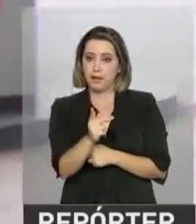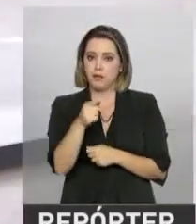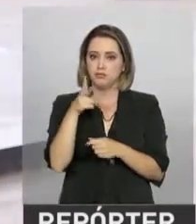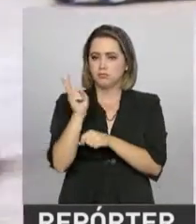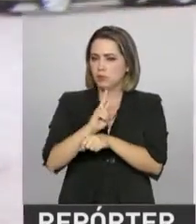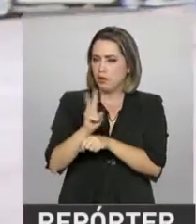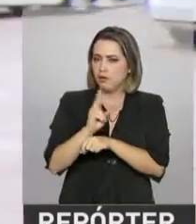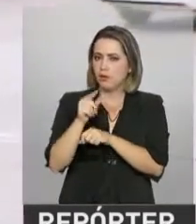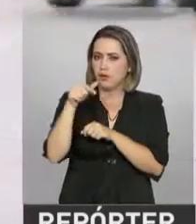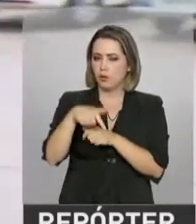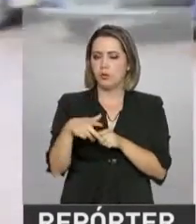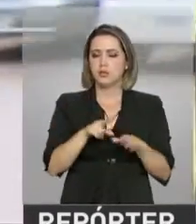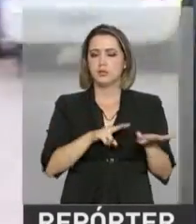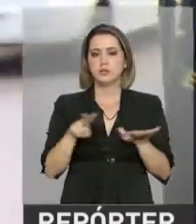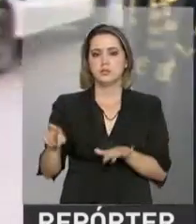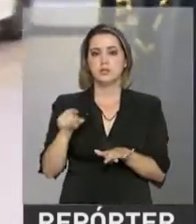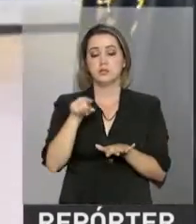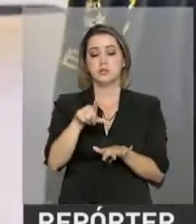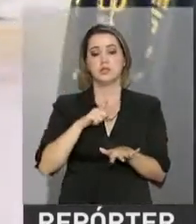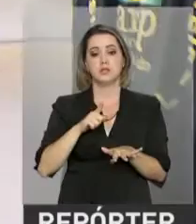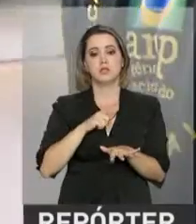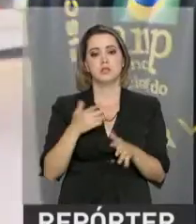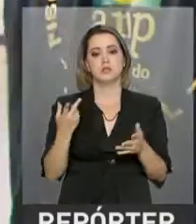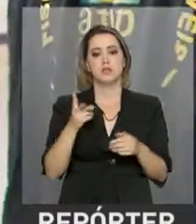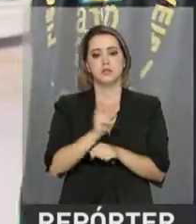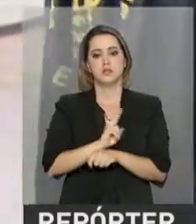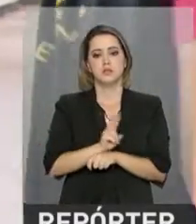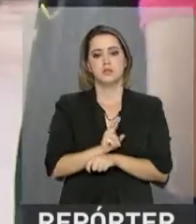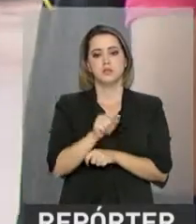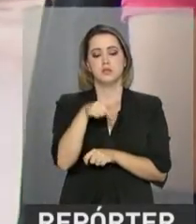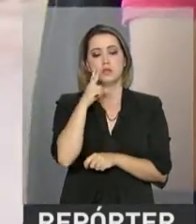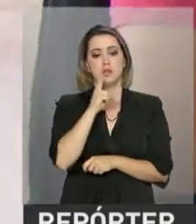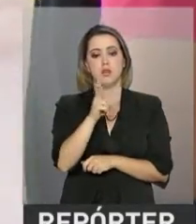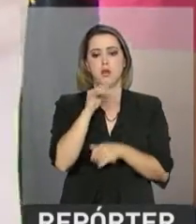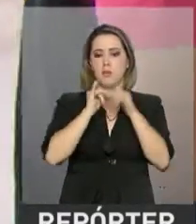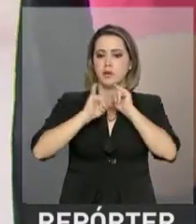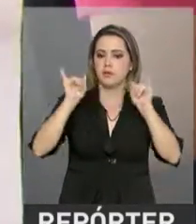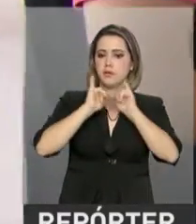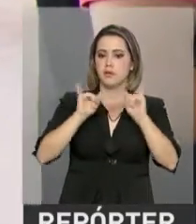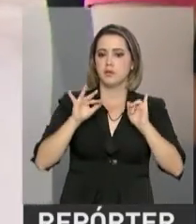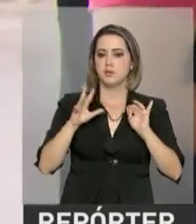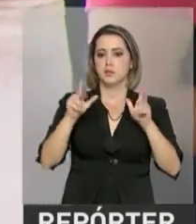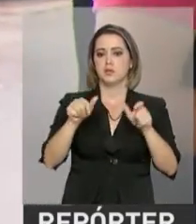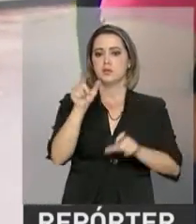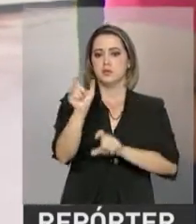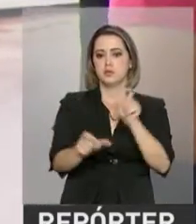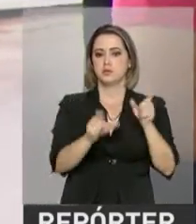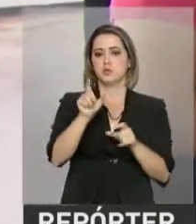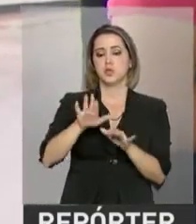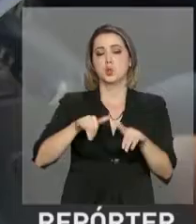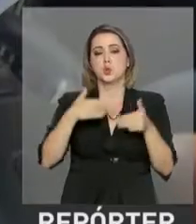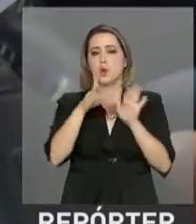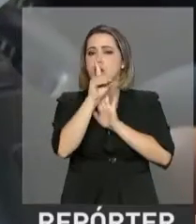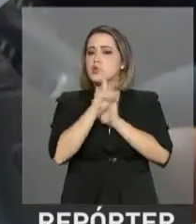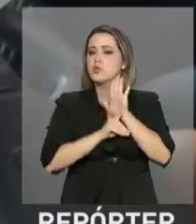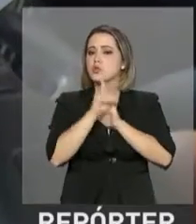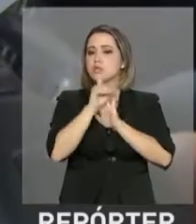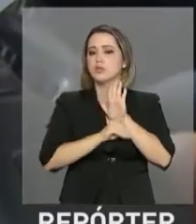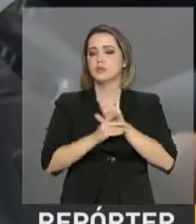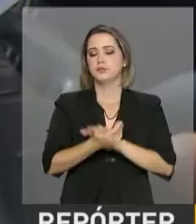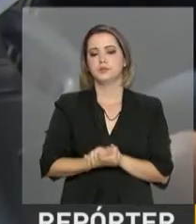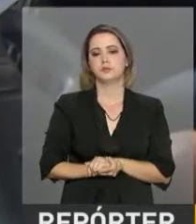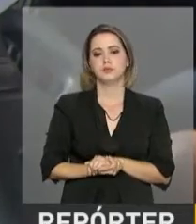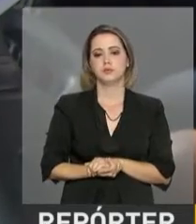mundial do consumidor fiscais da mp aproveitaram para informar aos motoristas sobre seus direitos e sua tia